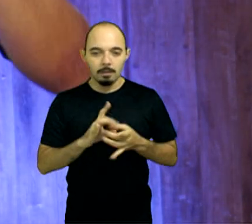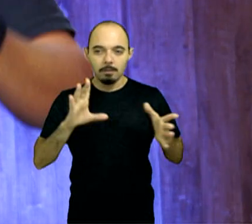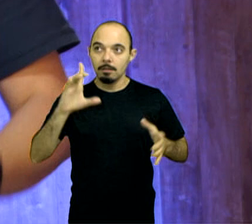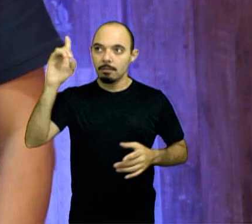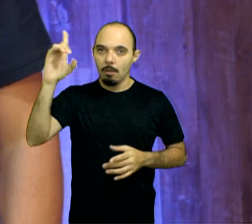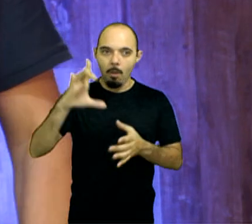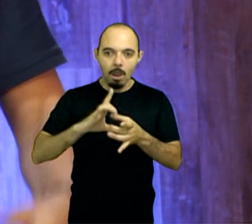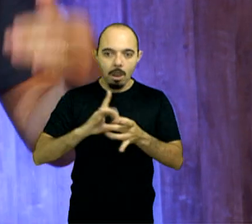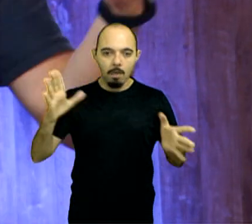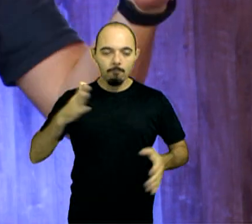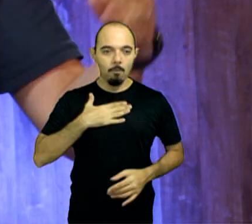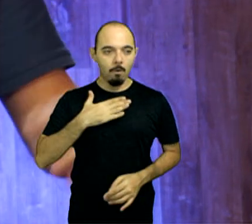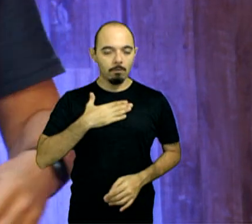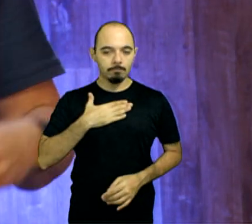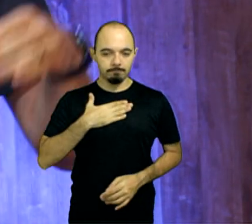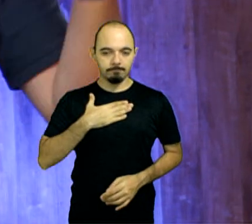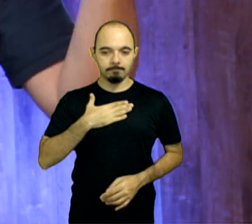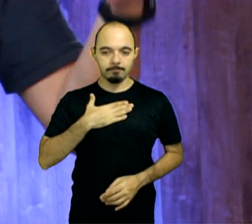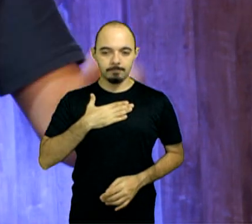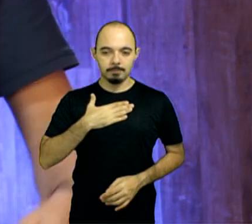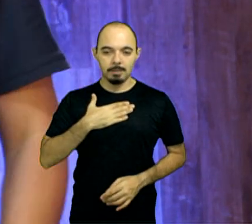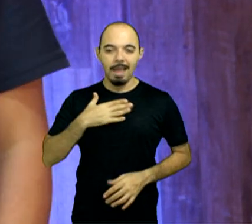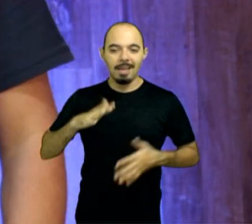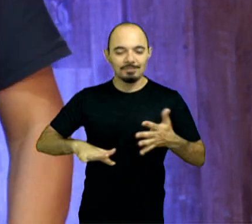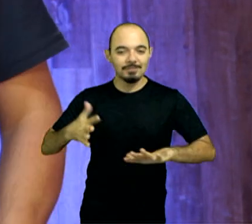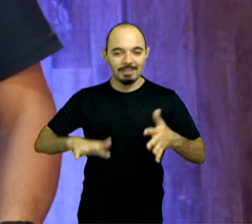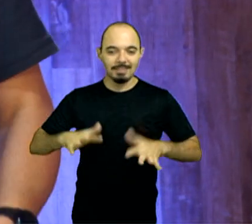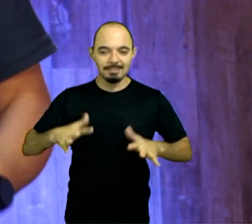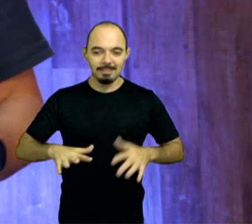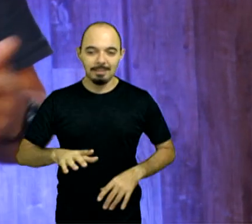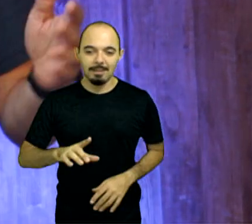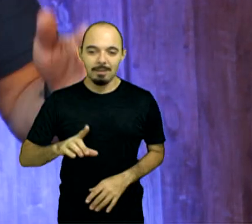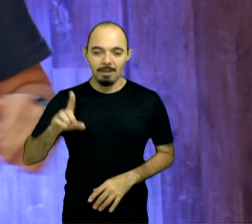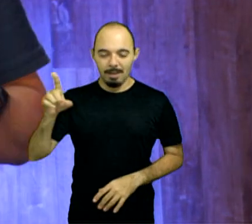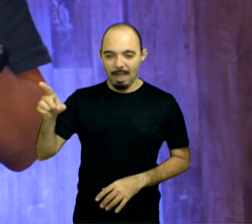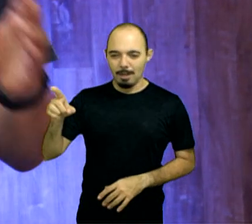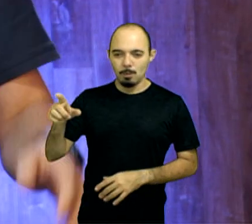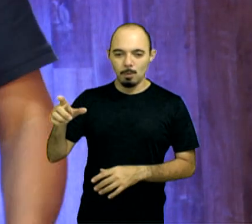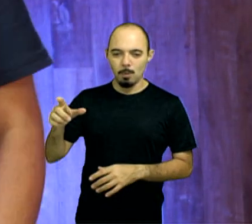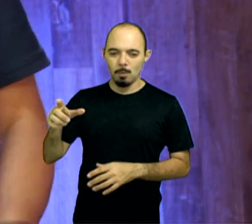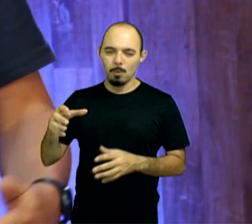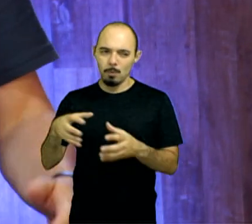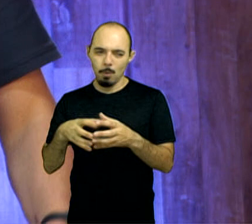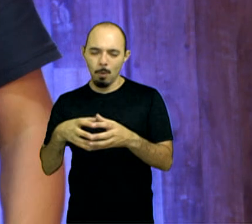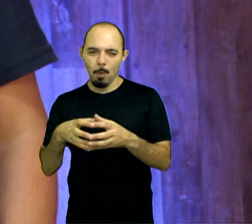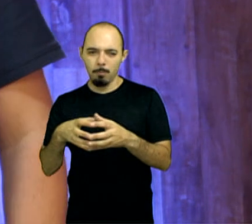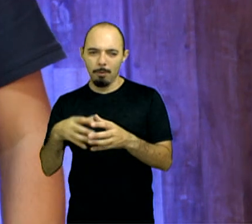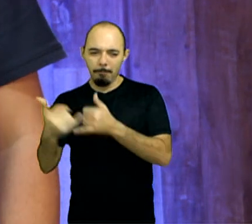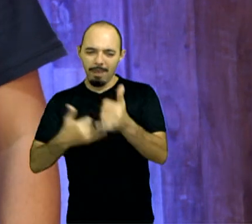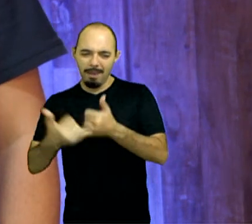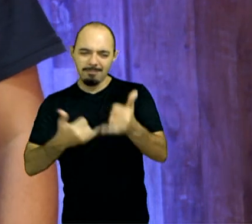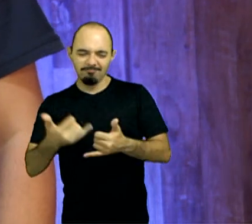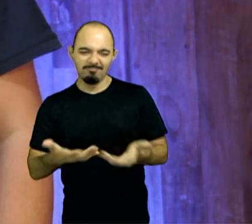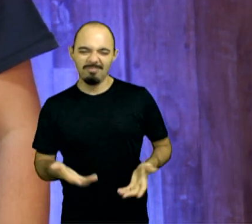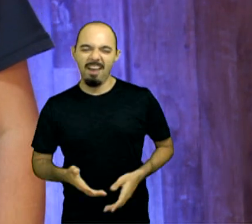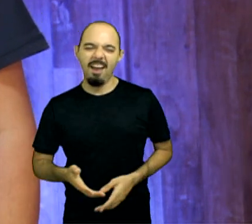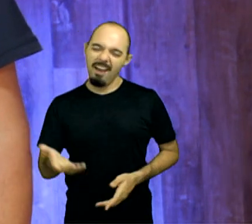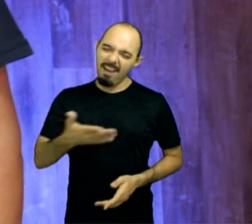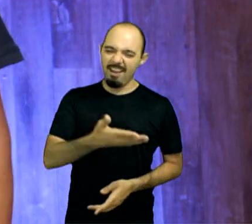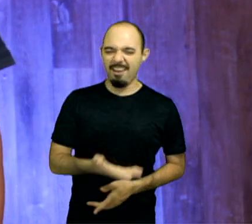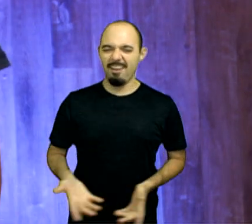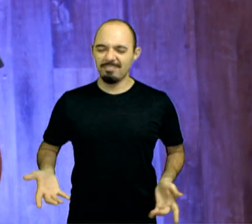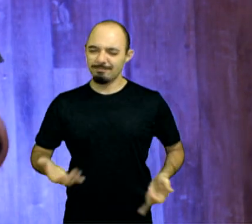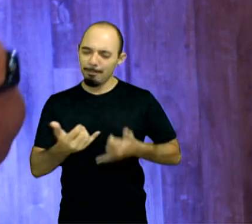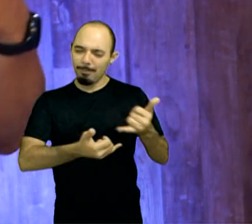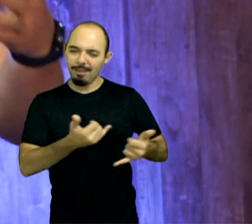turma aqui ficava tirando sarro, que a mulher não deixa, aí a mulher mandava, e eu não ia mais. Eu, ah, não estou afim de ir, não quero, sempre tinha alguma coisa, eu não ia.